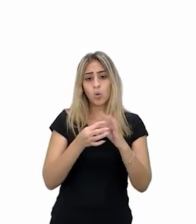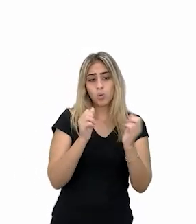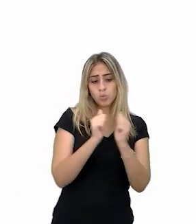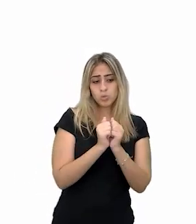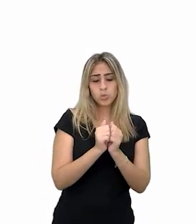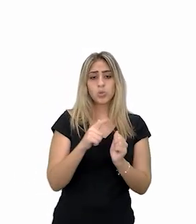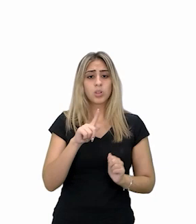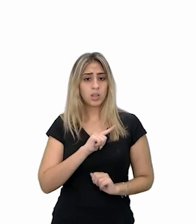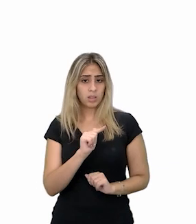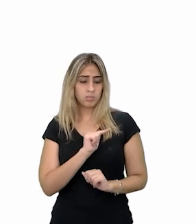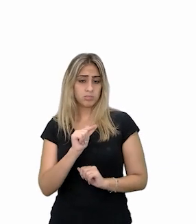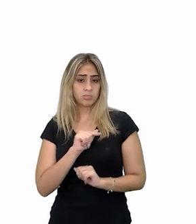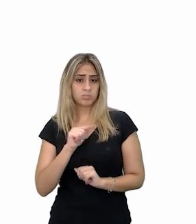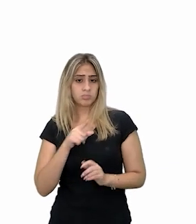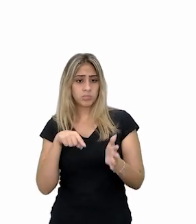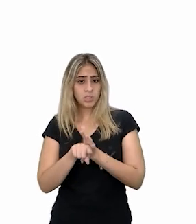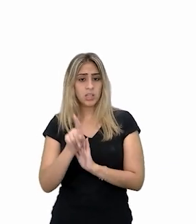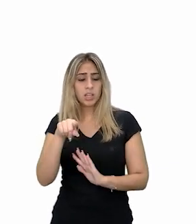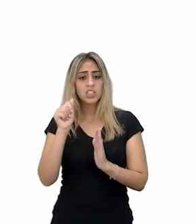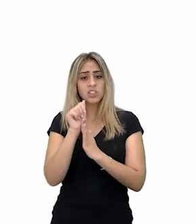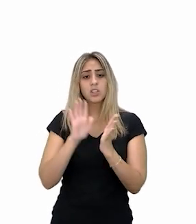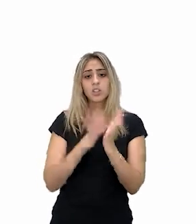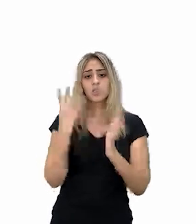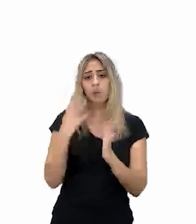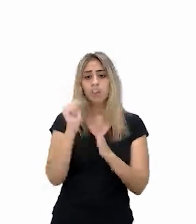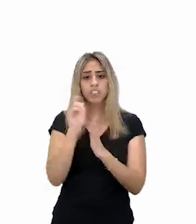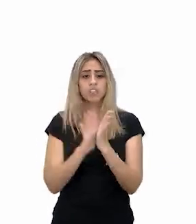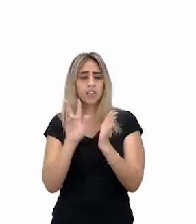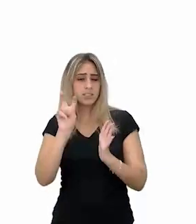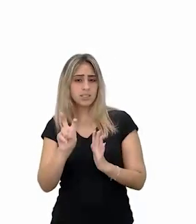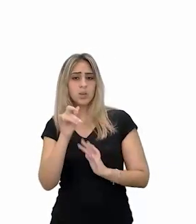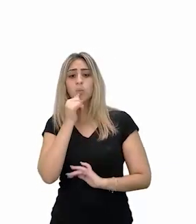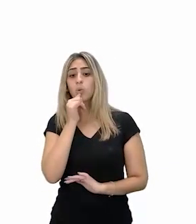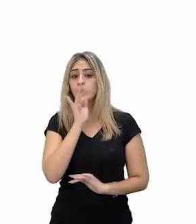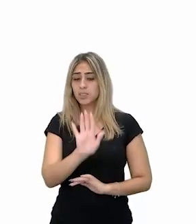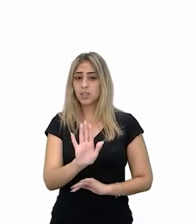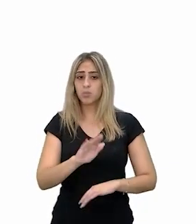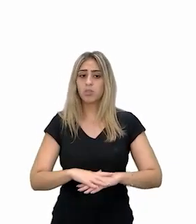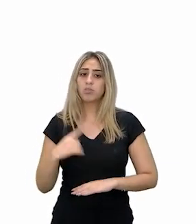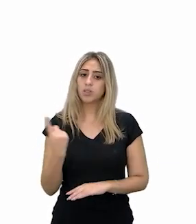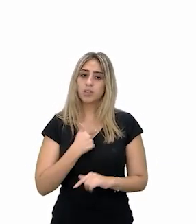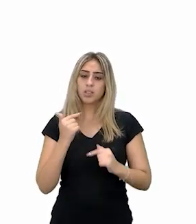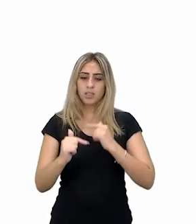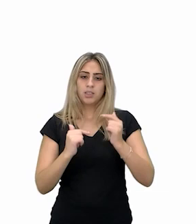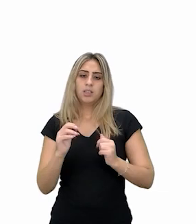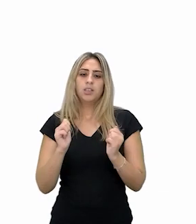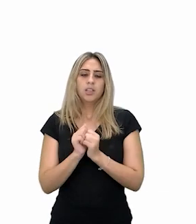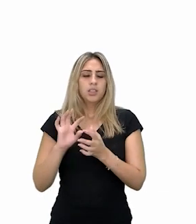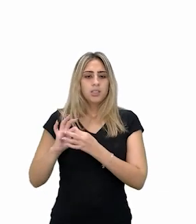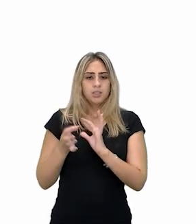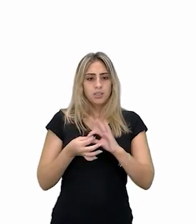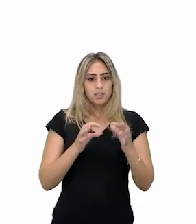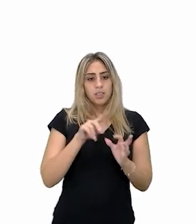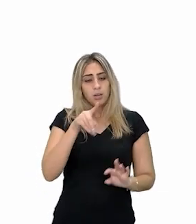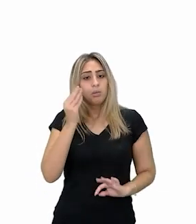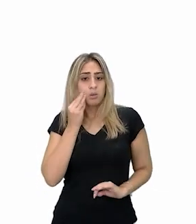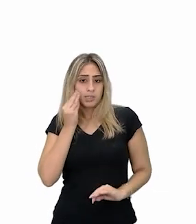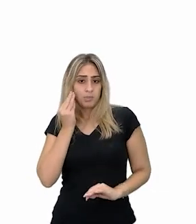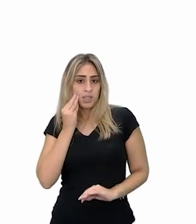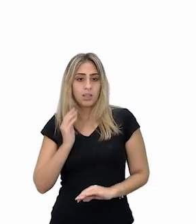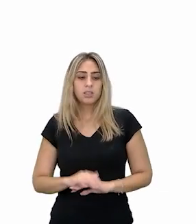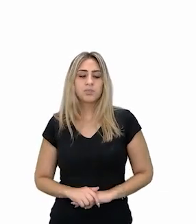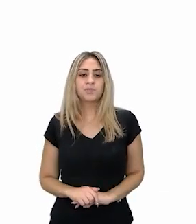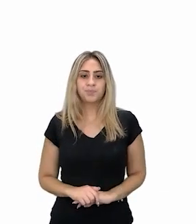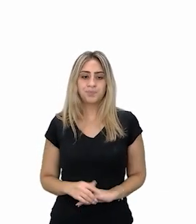tenho a questão que é a atividade 4, a atividade 5, por exemplo, e vamos trabalhar elas conjuntamente. É uma possibilidade.